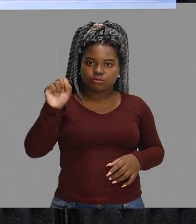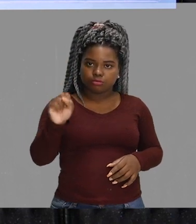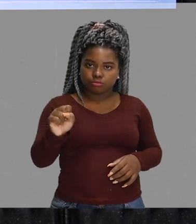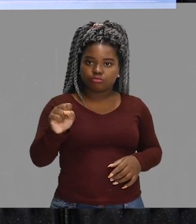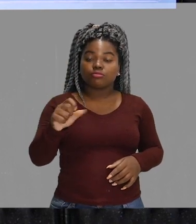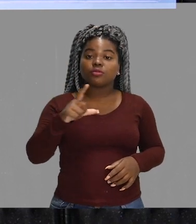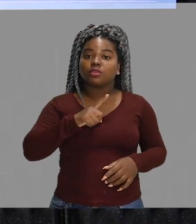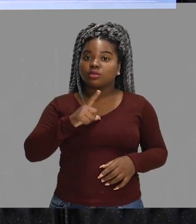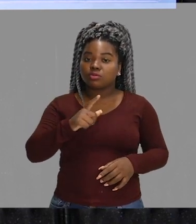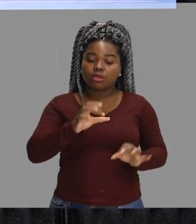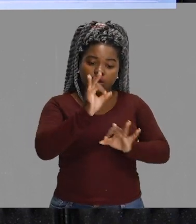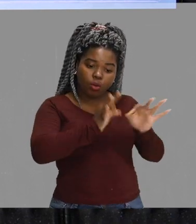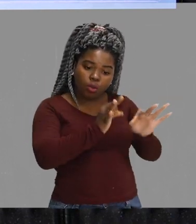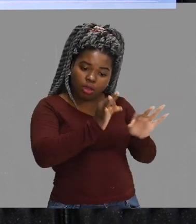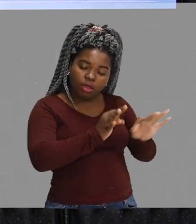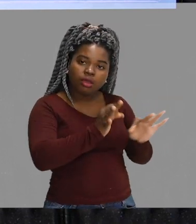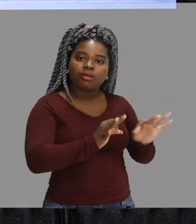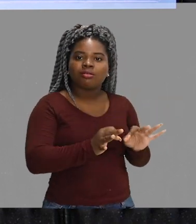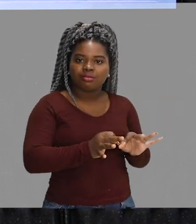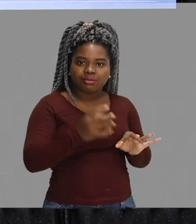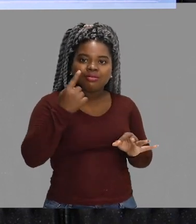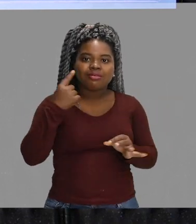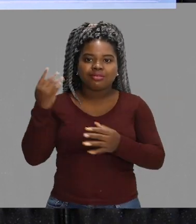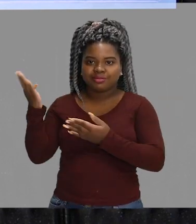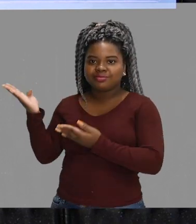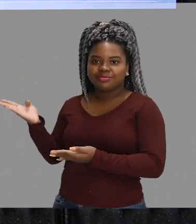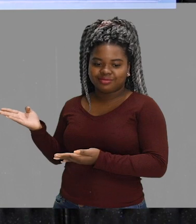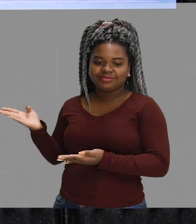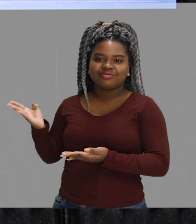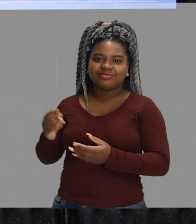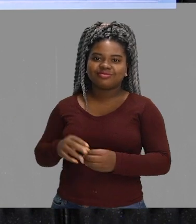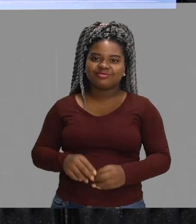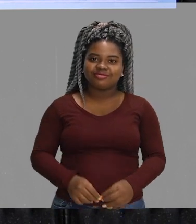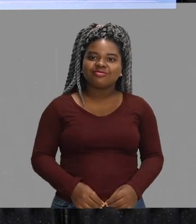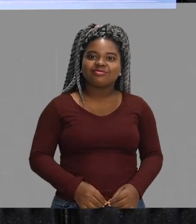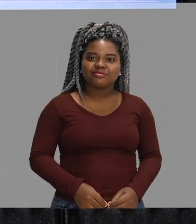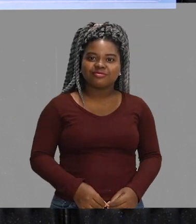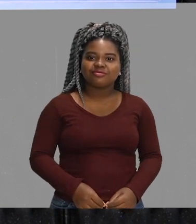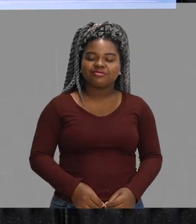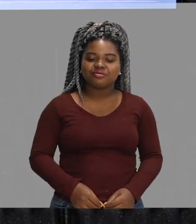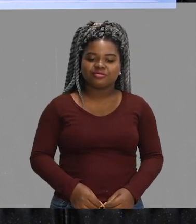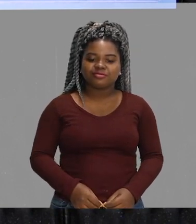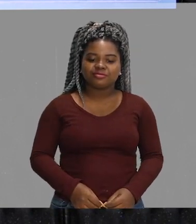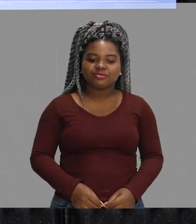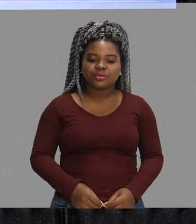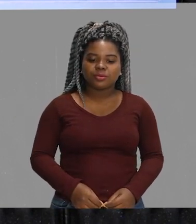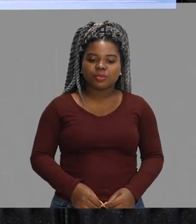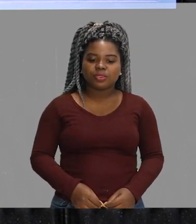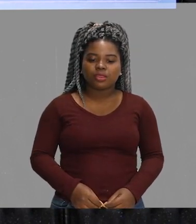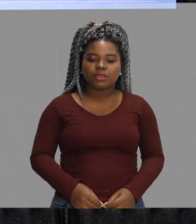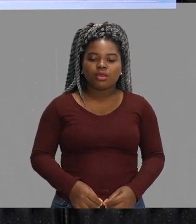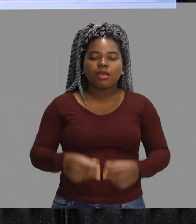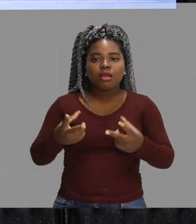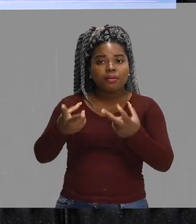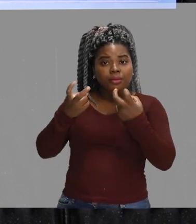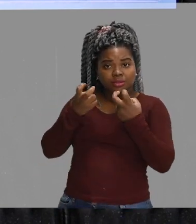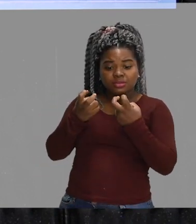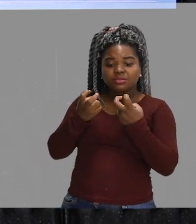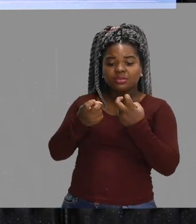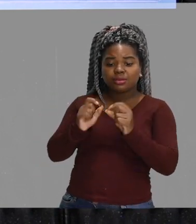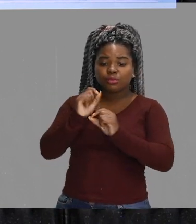É a última camada do elemento. Então, como eu tenho aqui, ó, 3 camadas, então, na